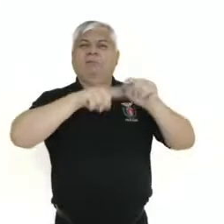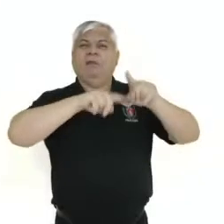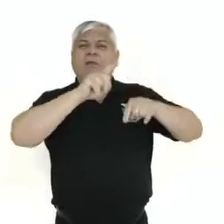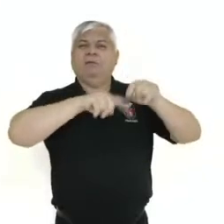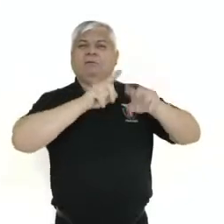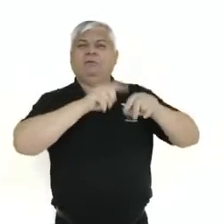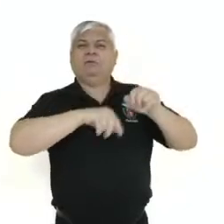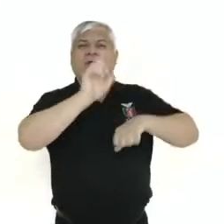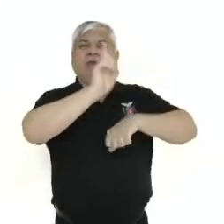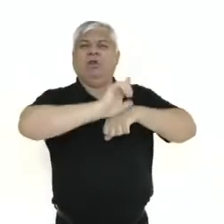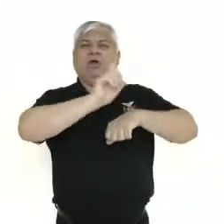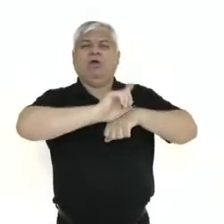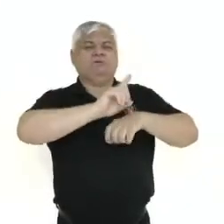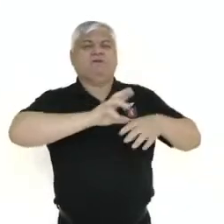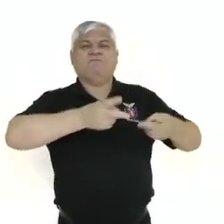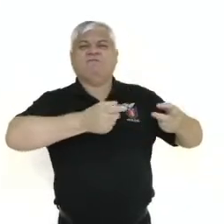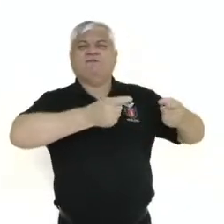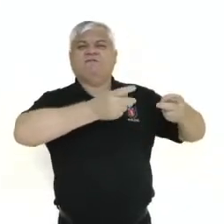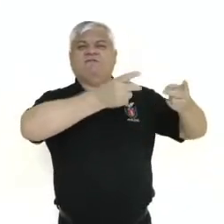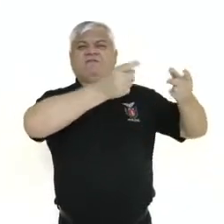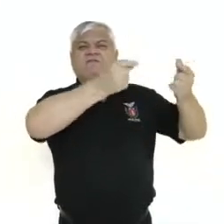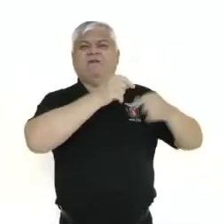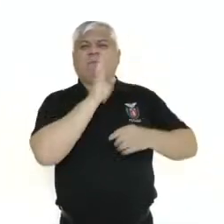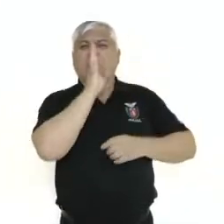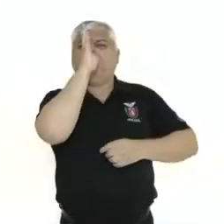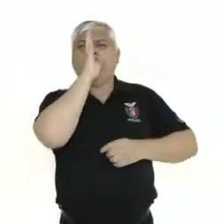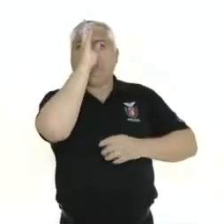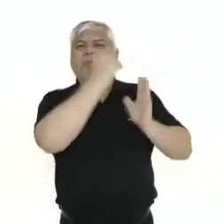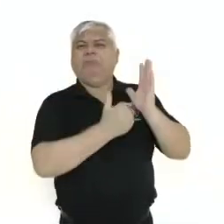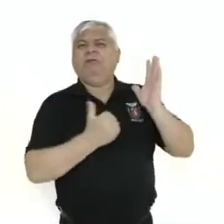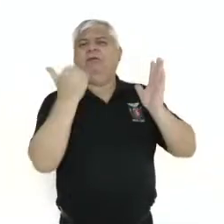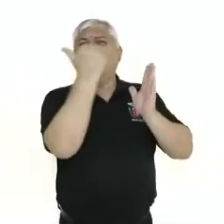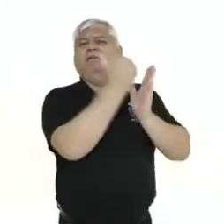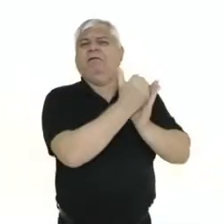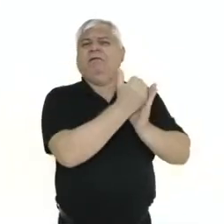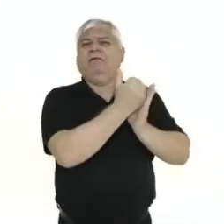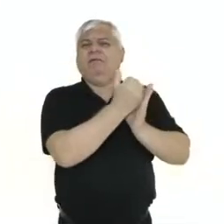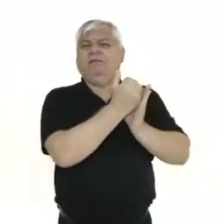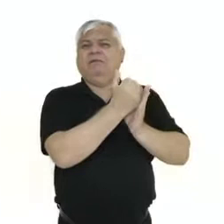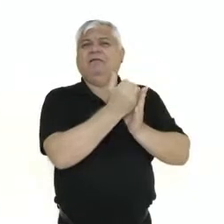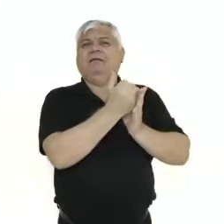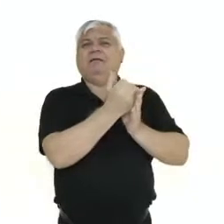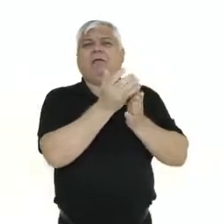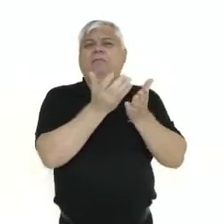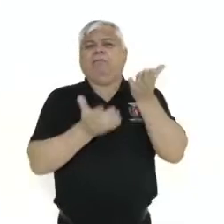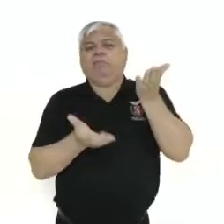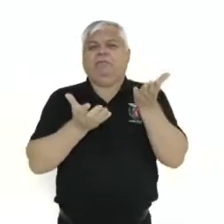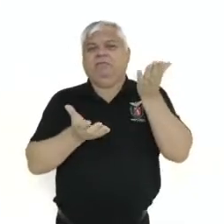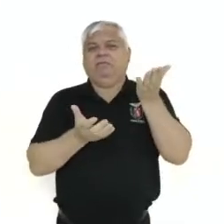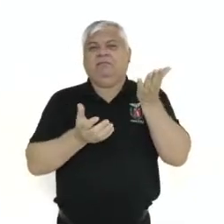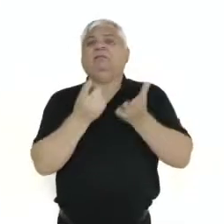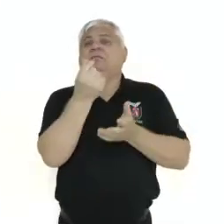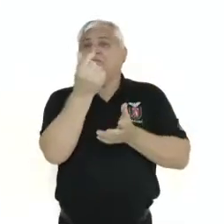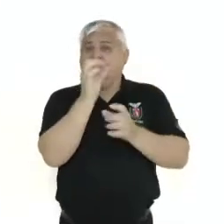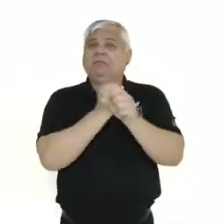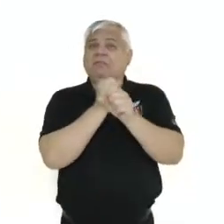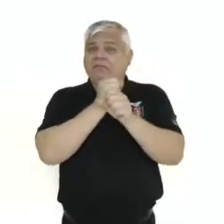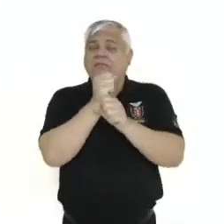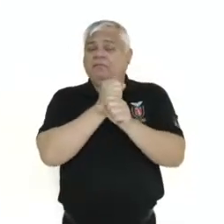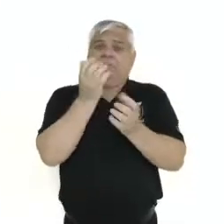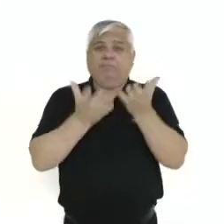sua loja do que verdadeiramente poderiam. Isso vai causar o quê? Um desequilíbrio orçamentário. Então não adianta